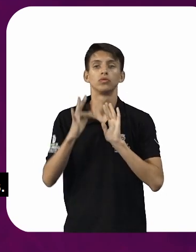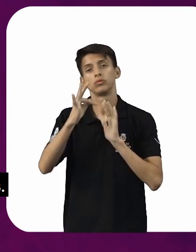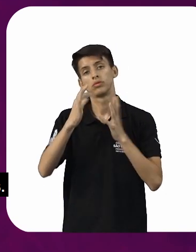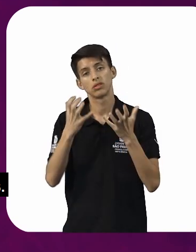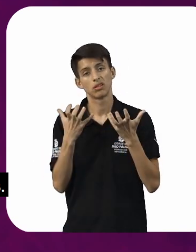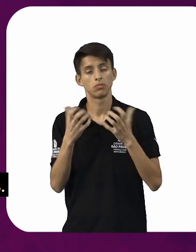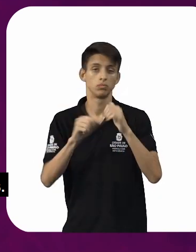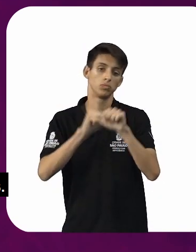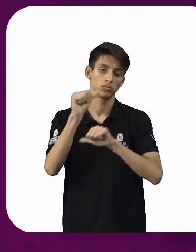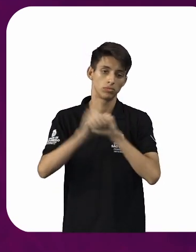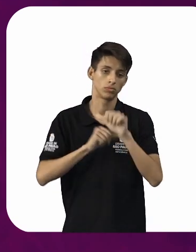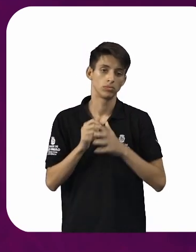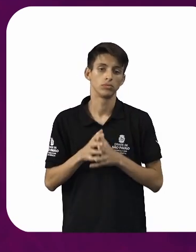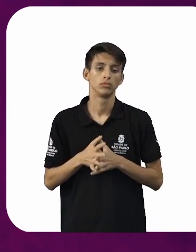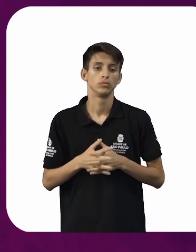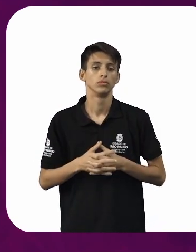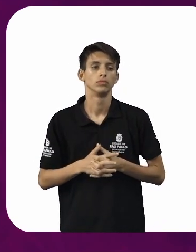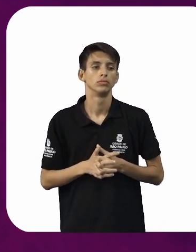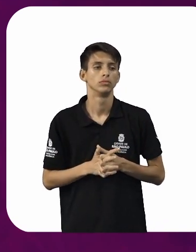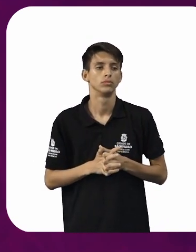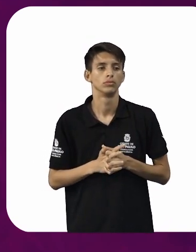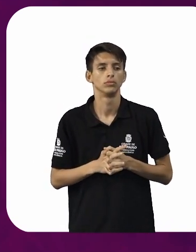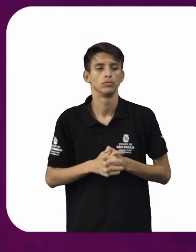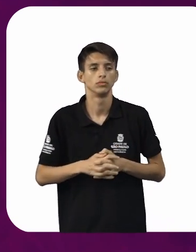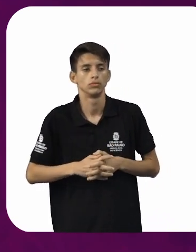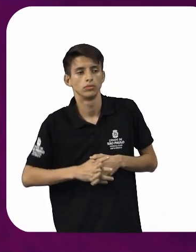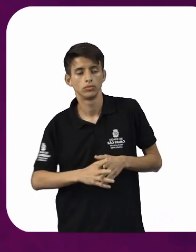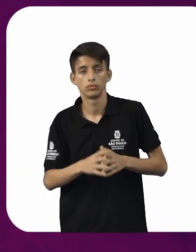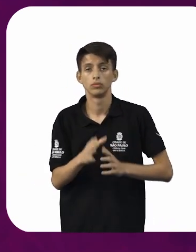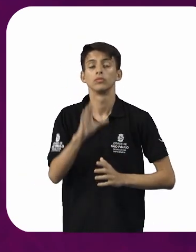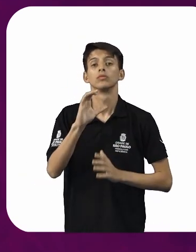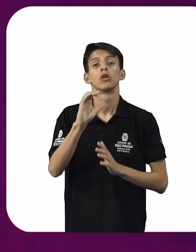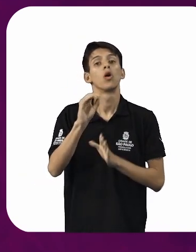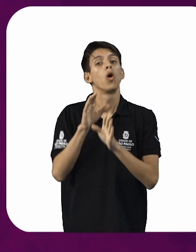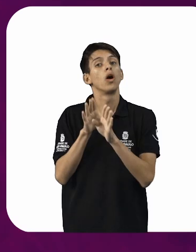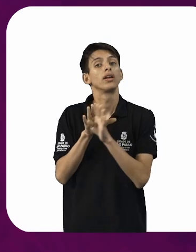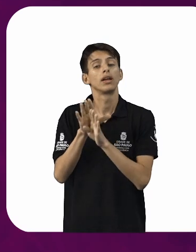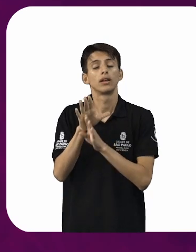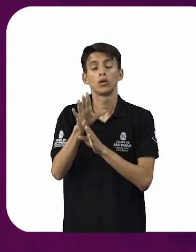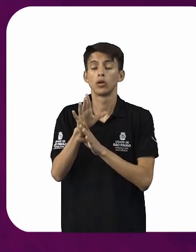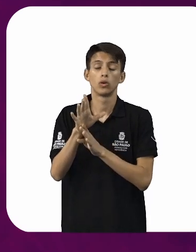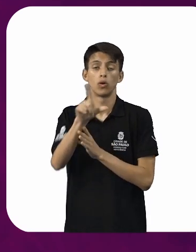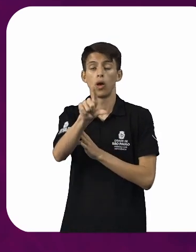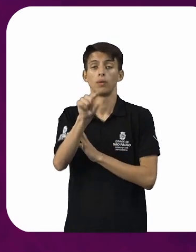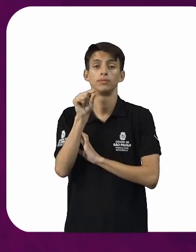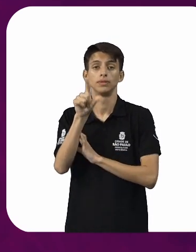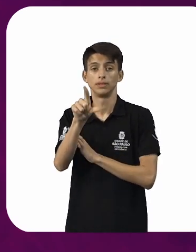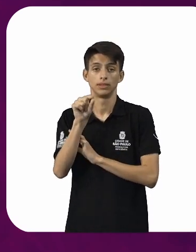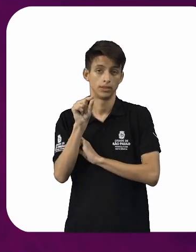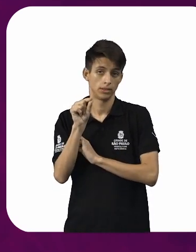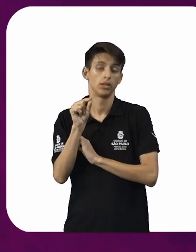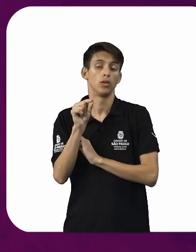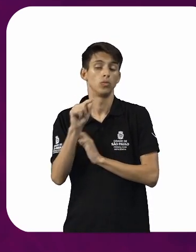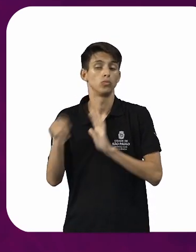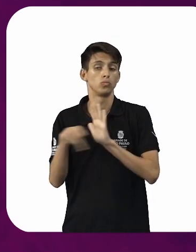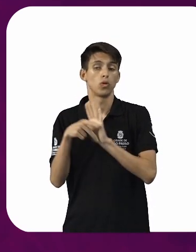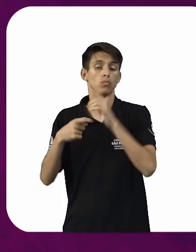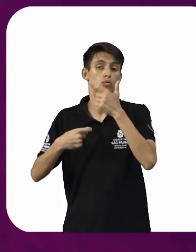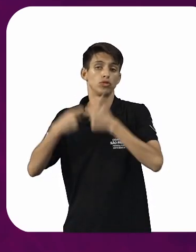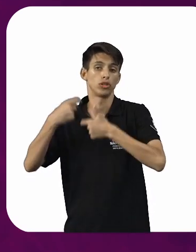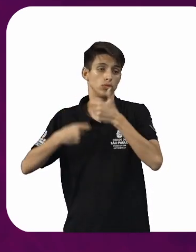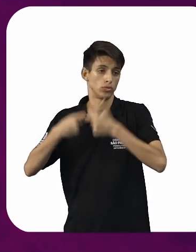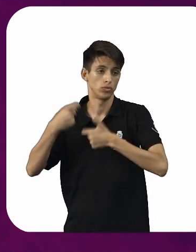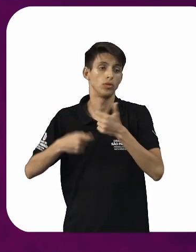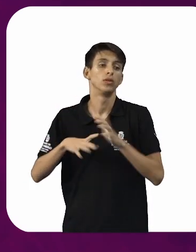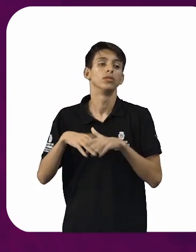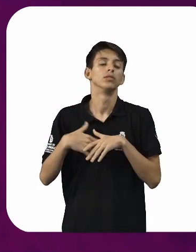análoga à pessoa trans. Sim. Então, orientação sexual ao LGB+, da sigla, coloquem o P e o A aqui, mas por isso que é o